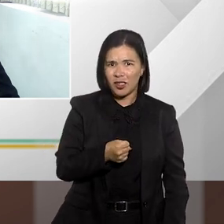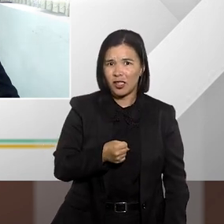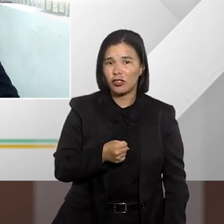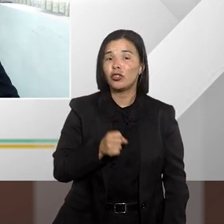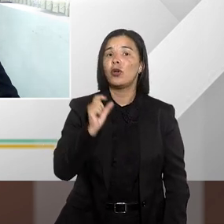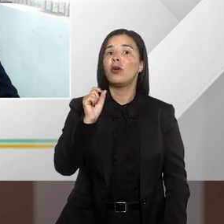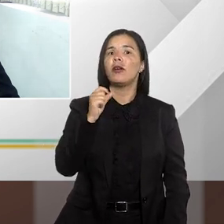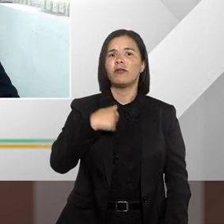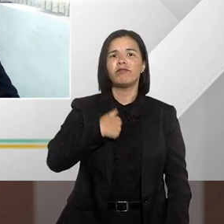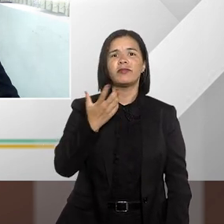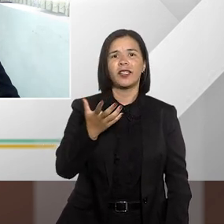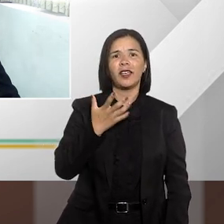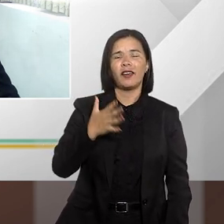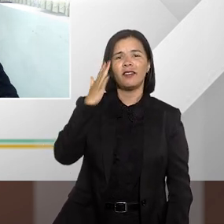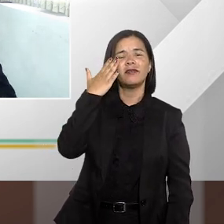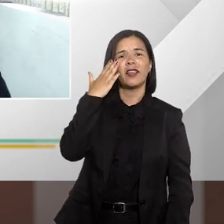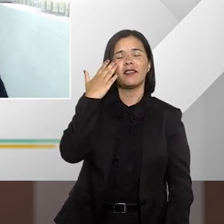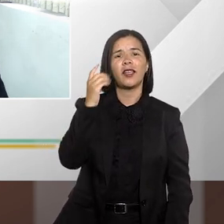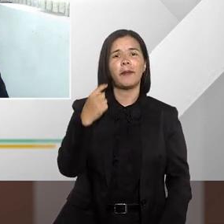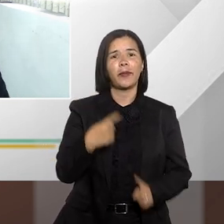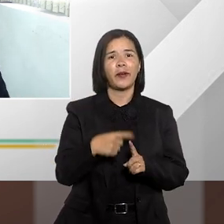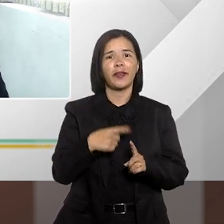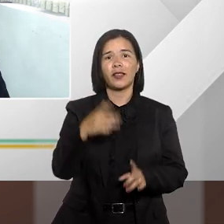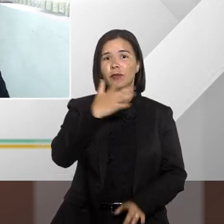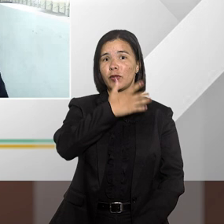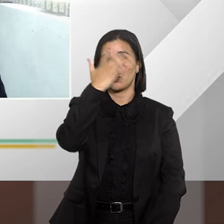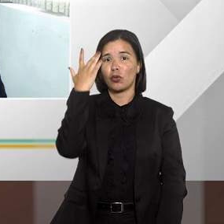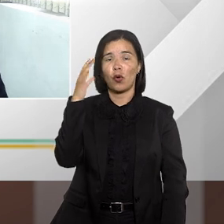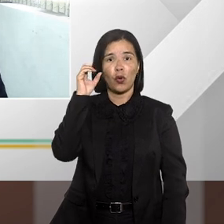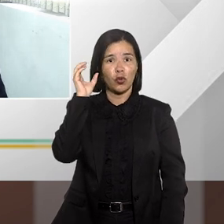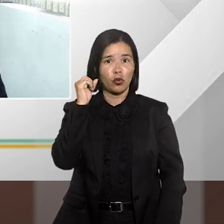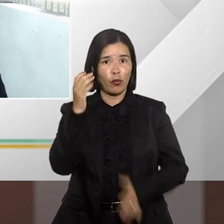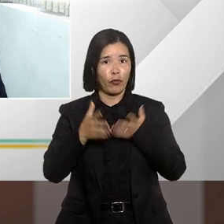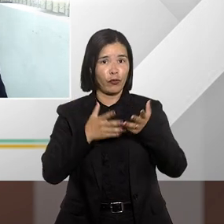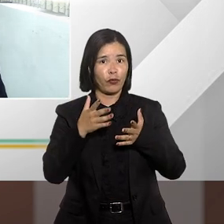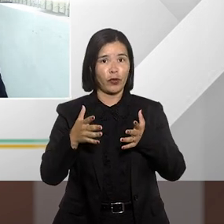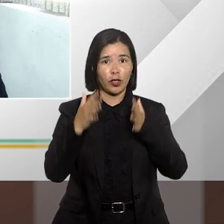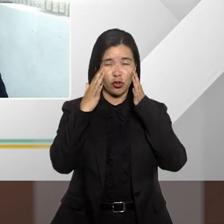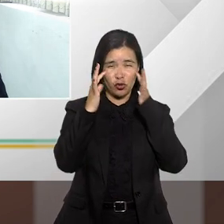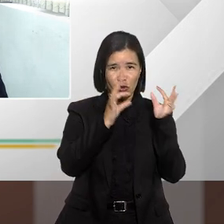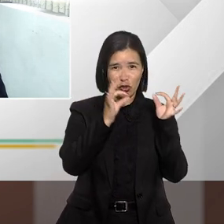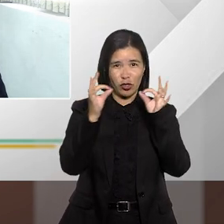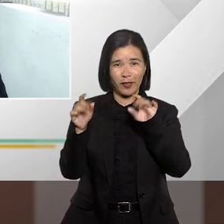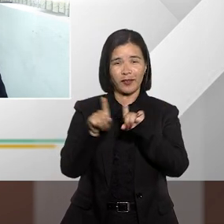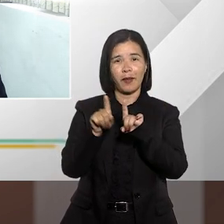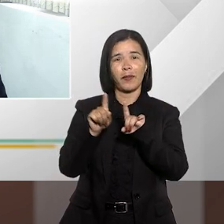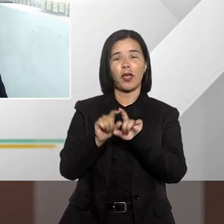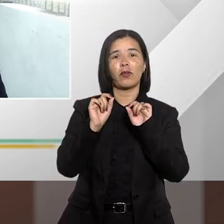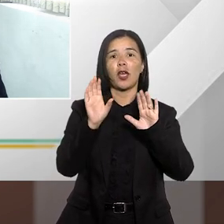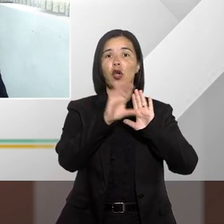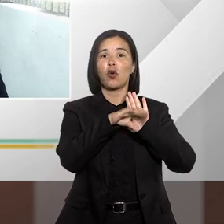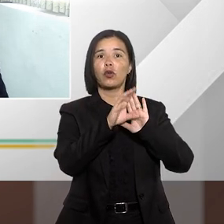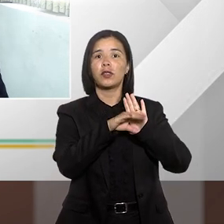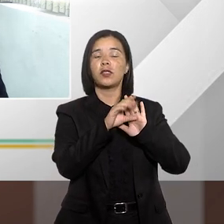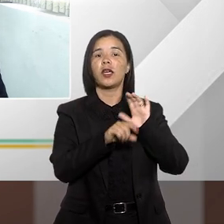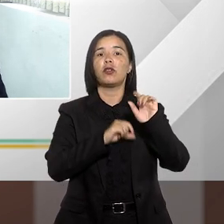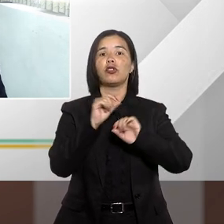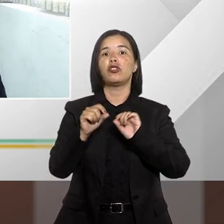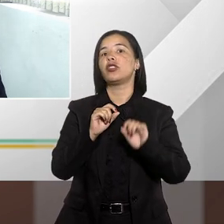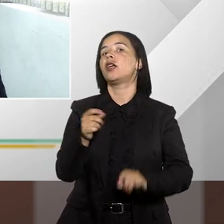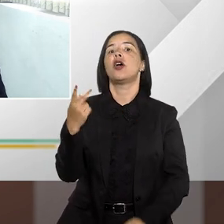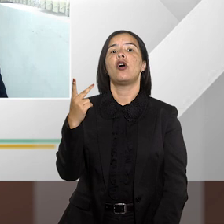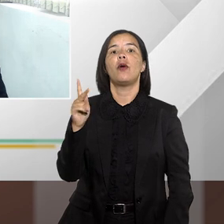gostaria de entender direito, e com certeza quem está nos escutando e nos assistindo vai entender direito também, os conceitos de homofobia e transfobia, chamada